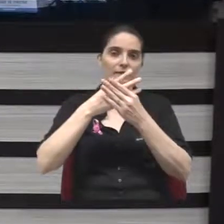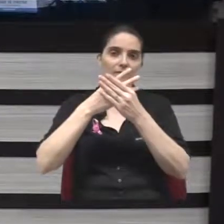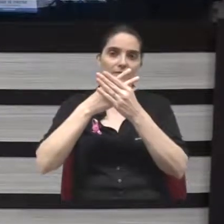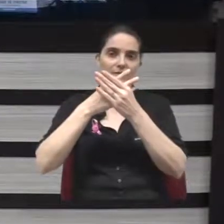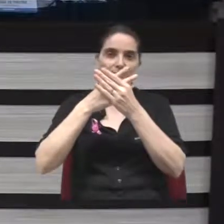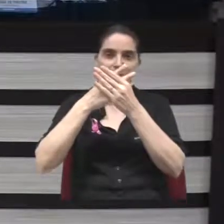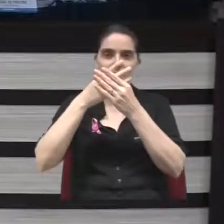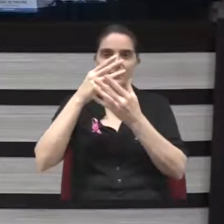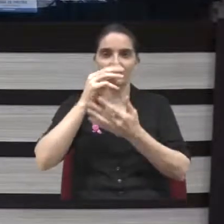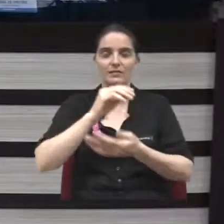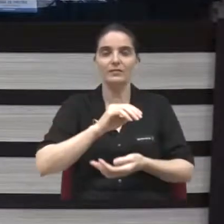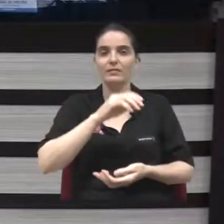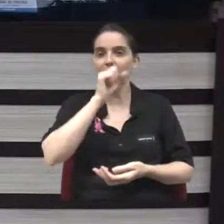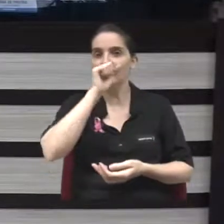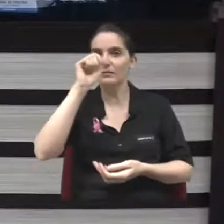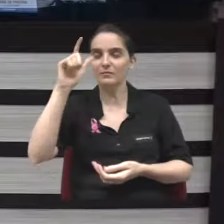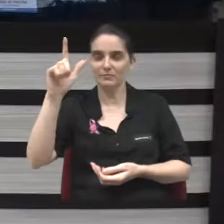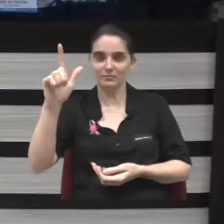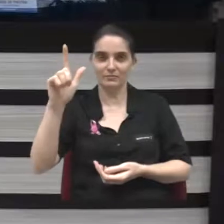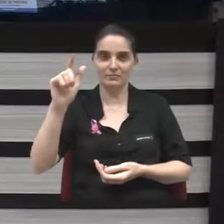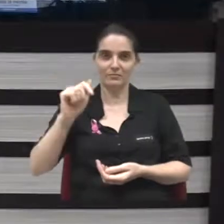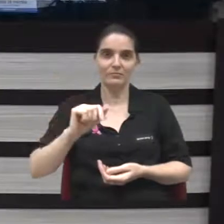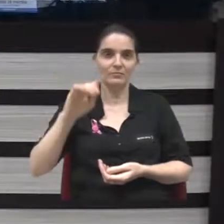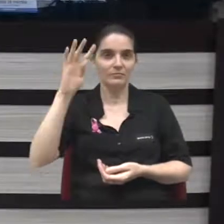Limeira. Resolução